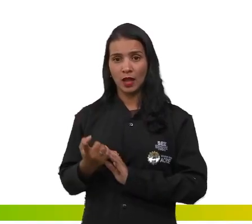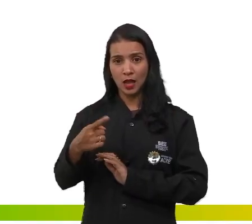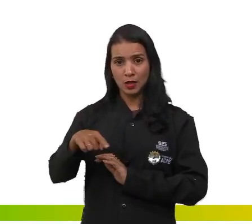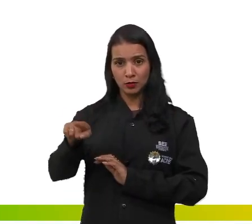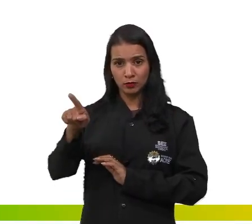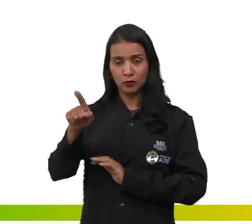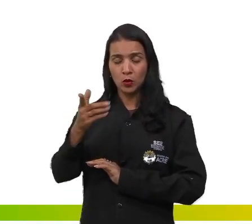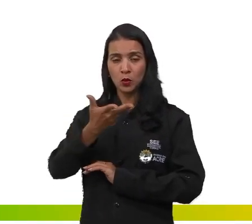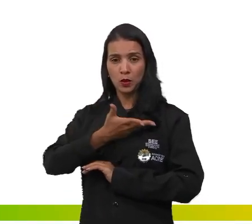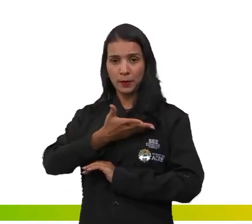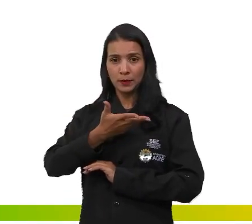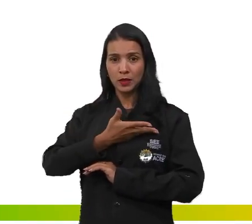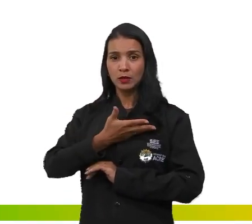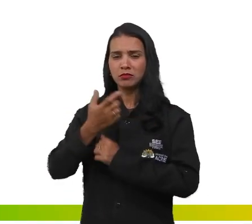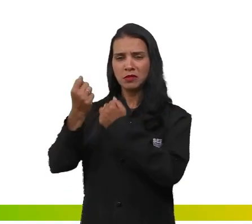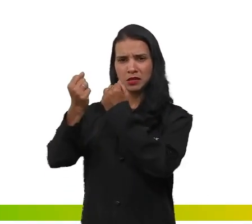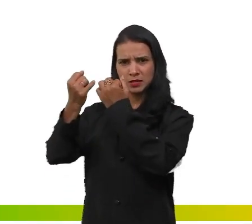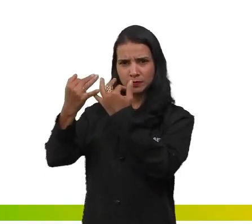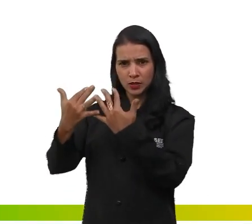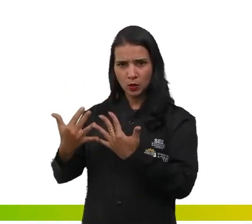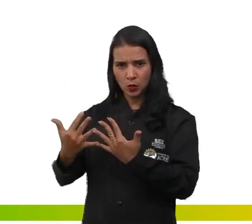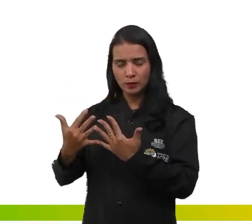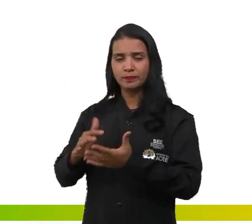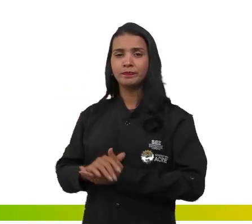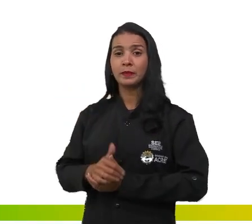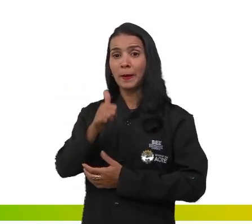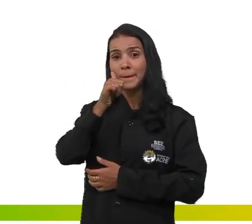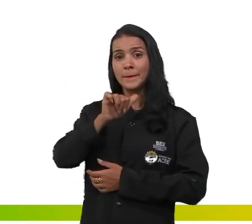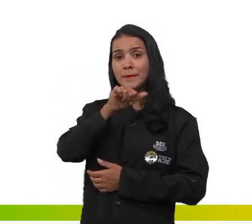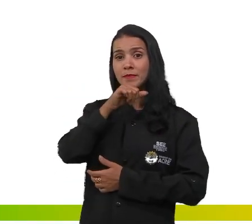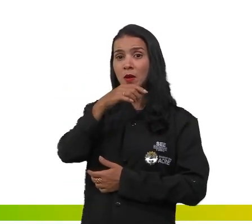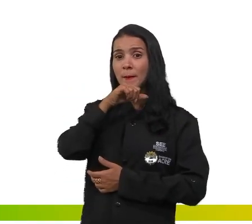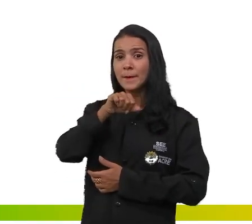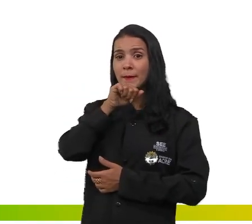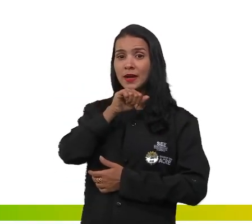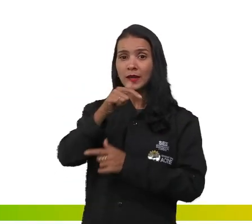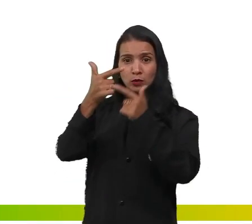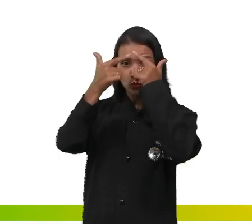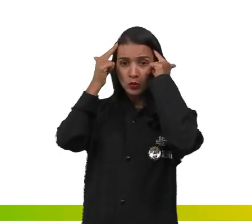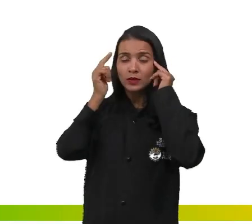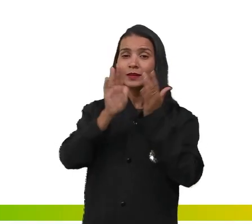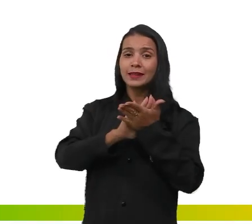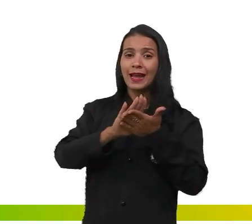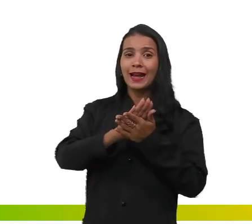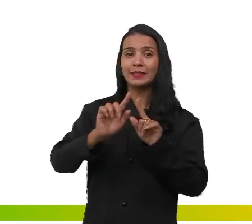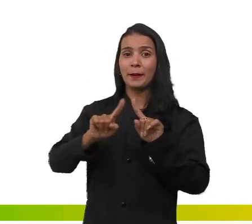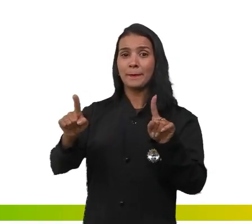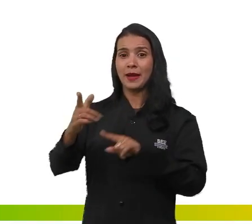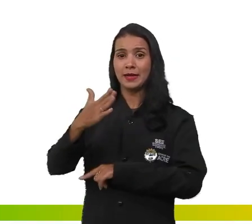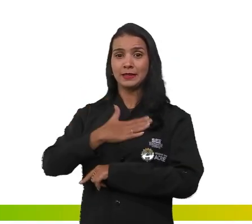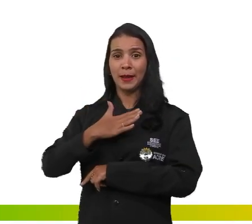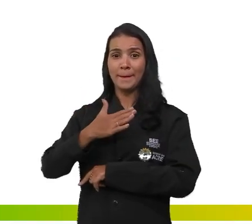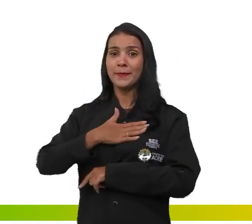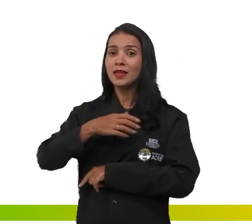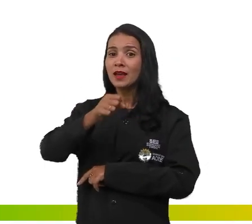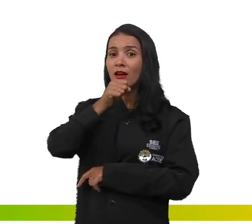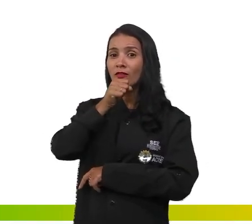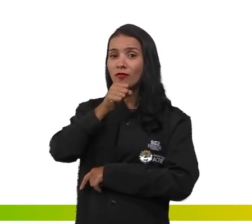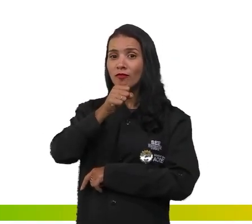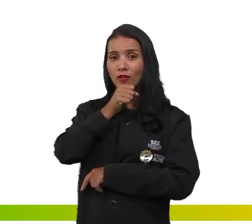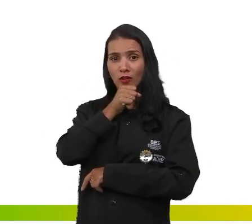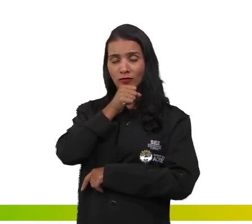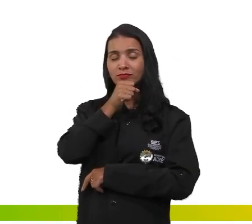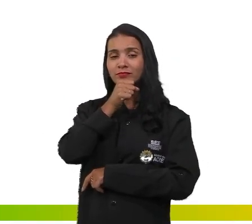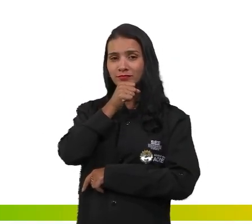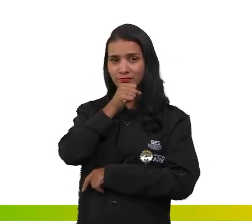estudando. Tá, contou que, embora seus pais não fossem calvos, sua avó, olha só, sua mãe, seu